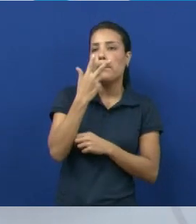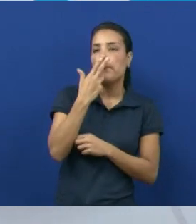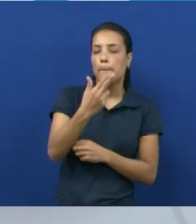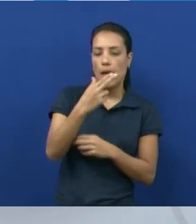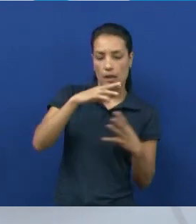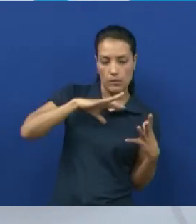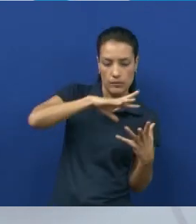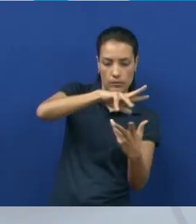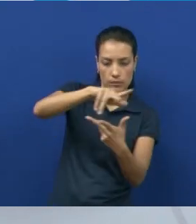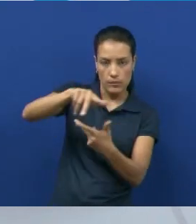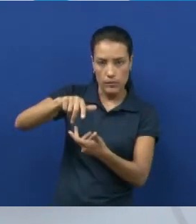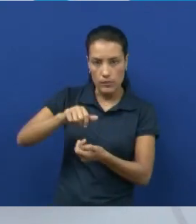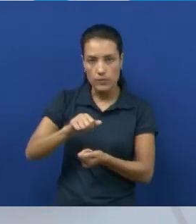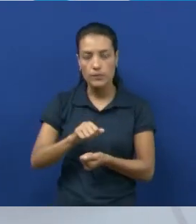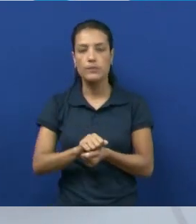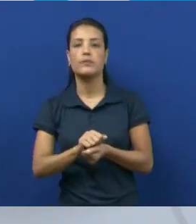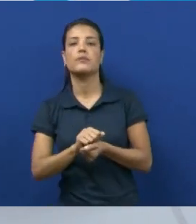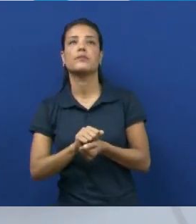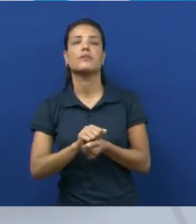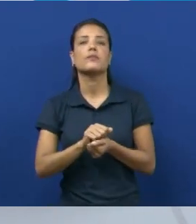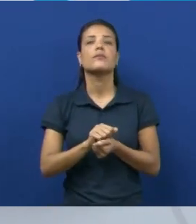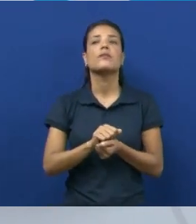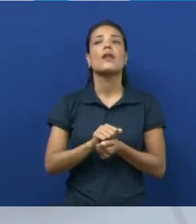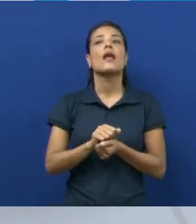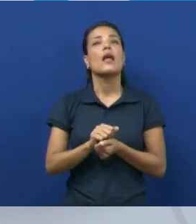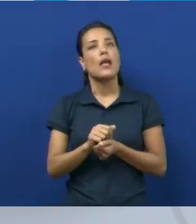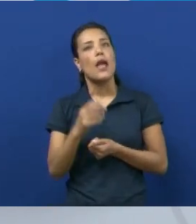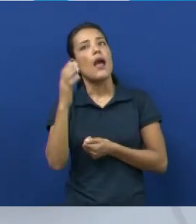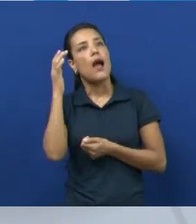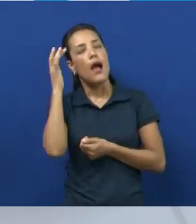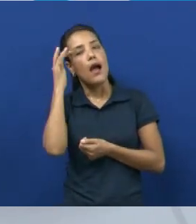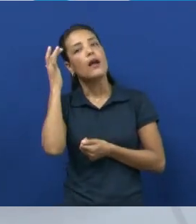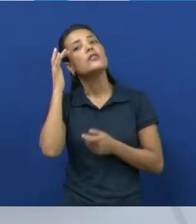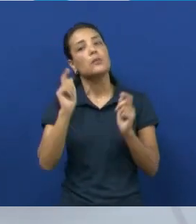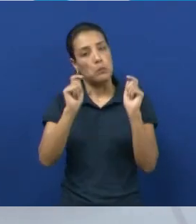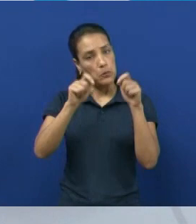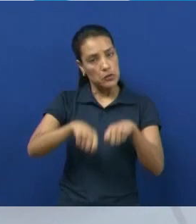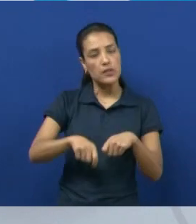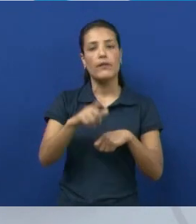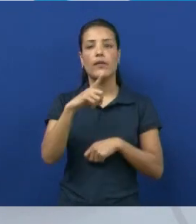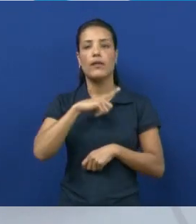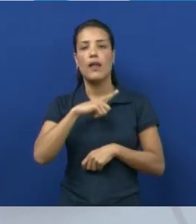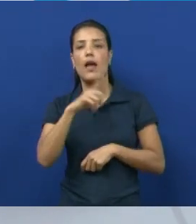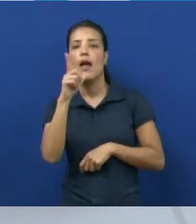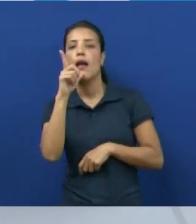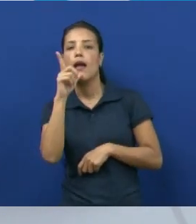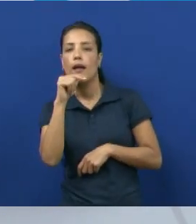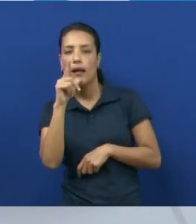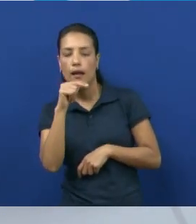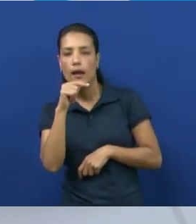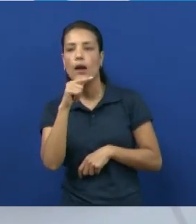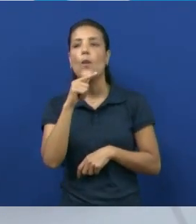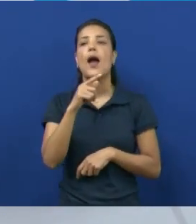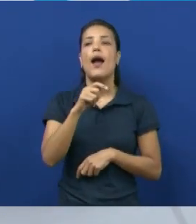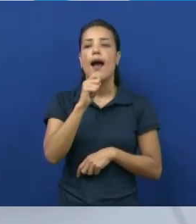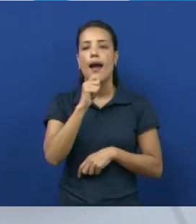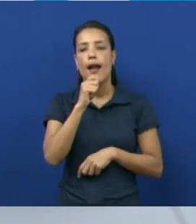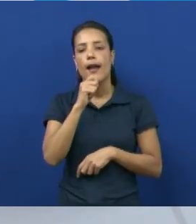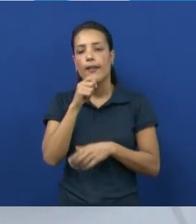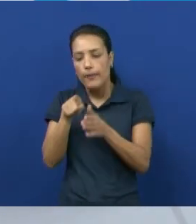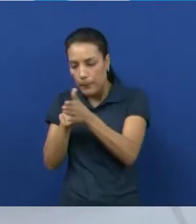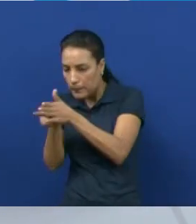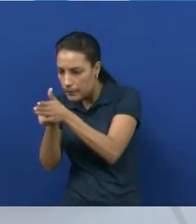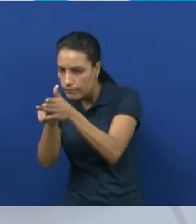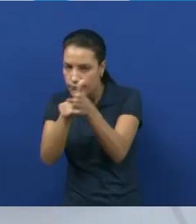e lá tem as possibilidades de terem água, só que em estado sólido. Então, muitas pesquisas ainda podem ser realizadas